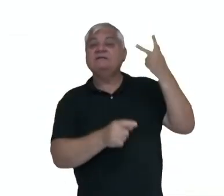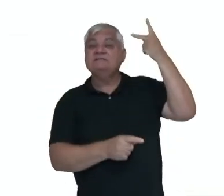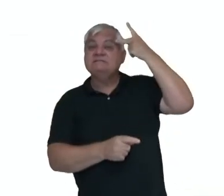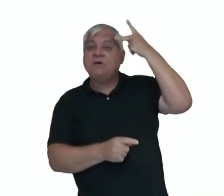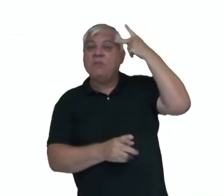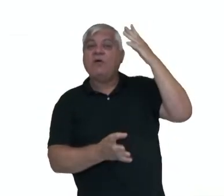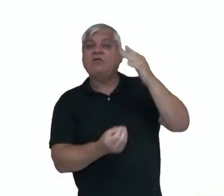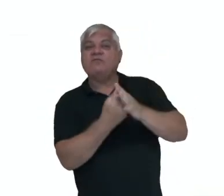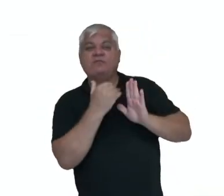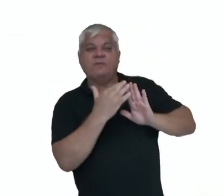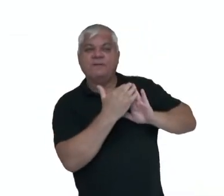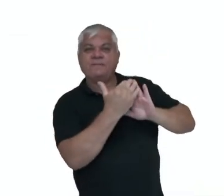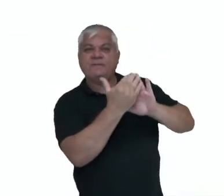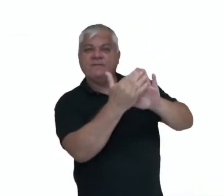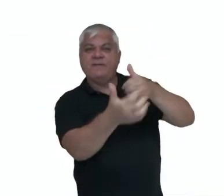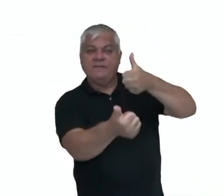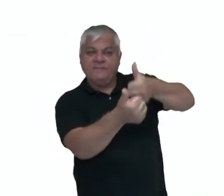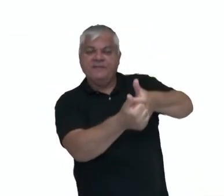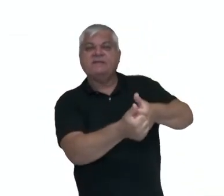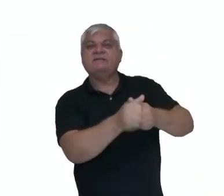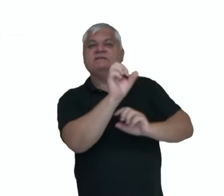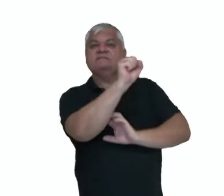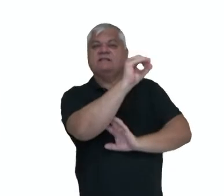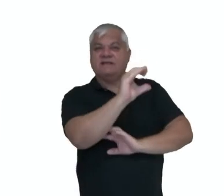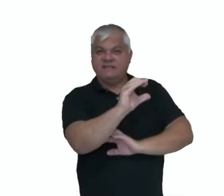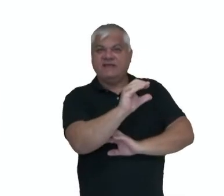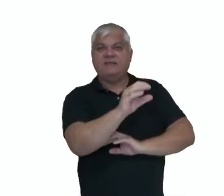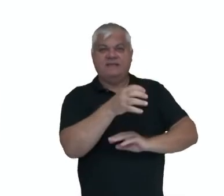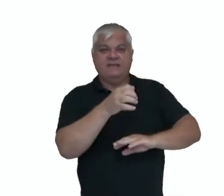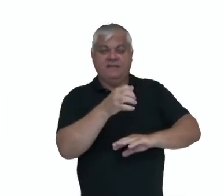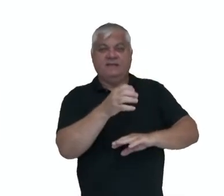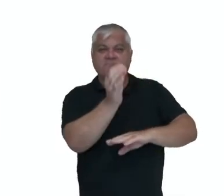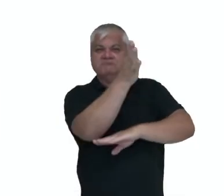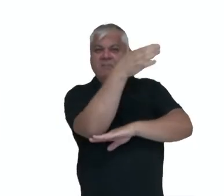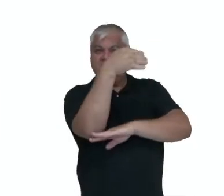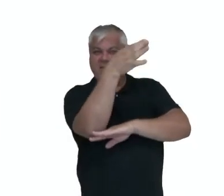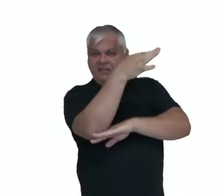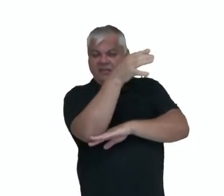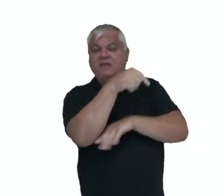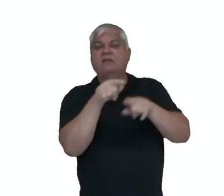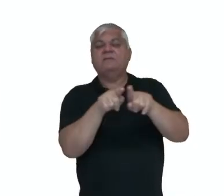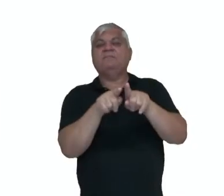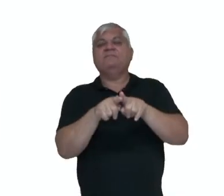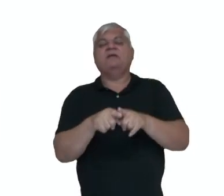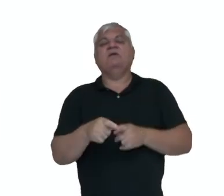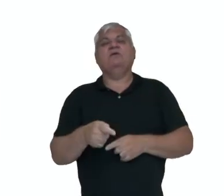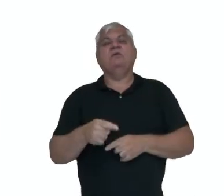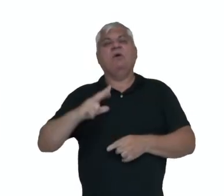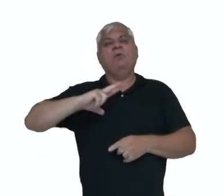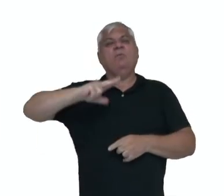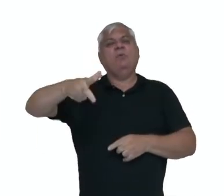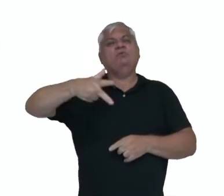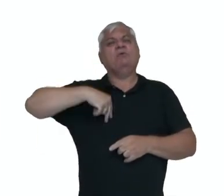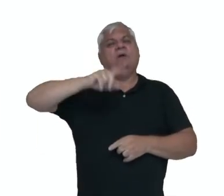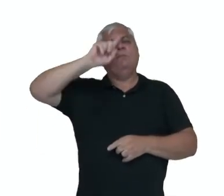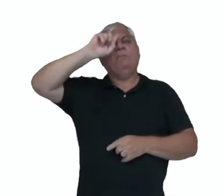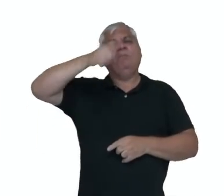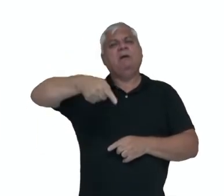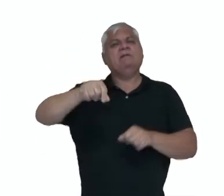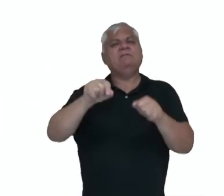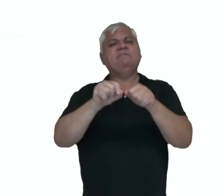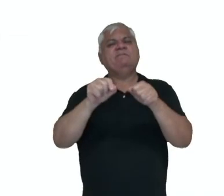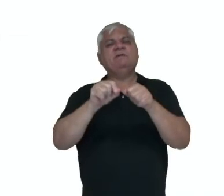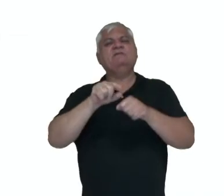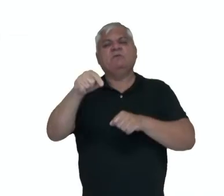no atual estado de Santa Catarina. Em 1680, o governo de Portugal mandou erguer a colônia de Sacramento, no Rio da Prata,